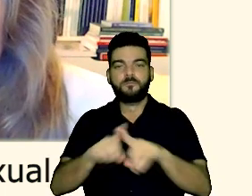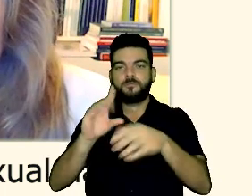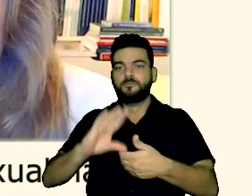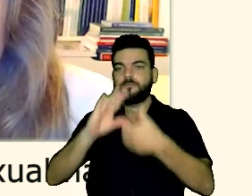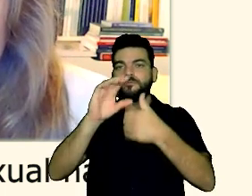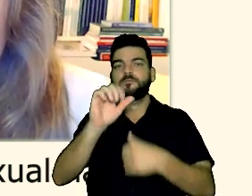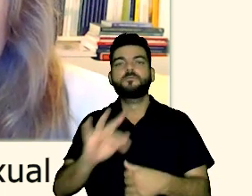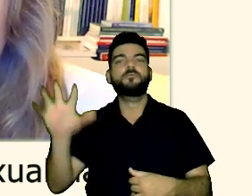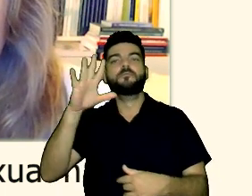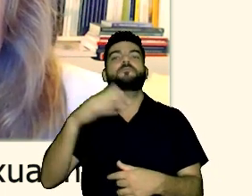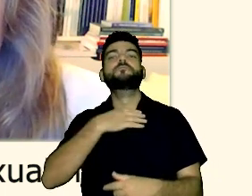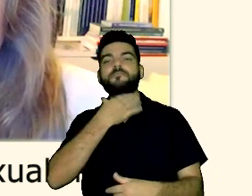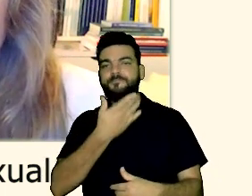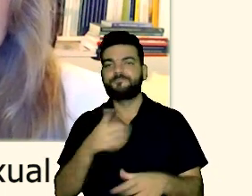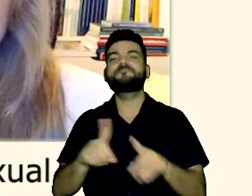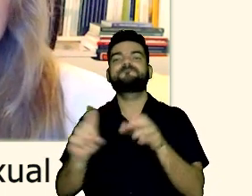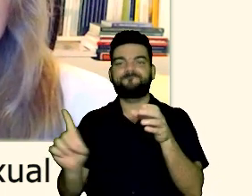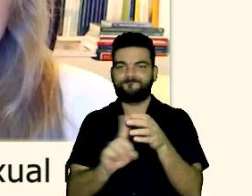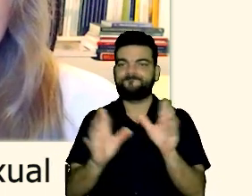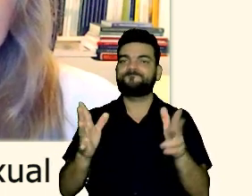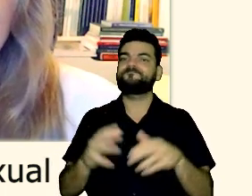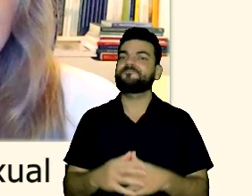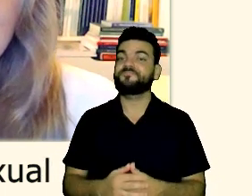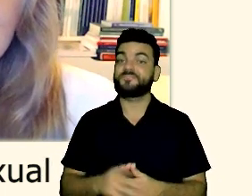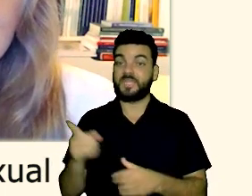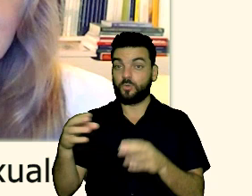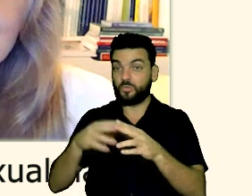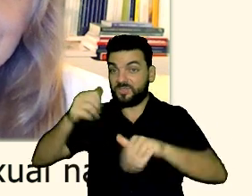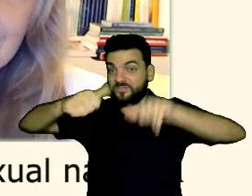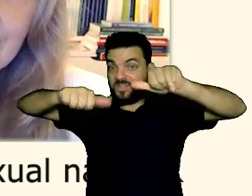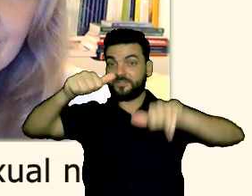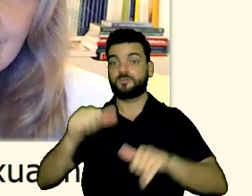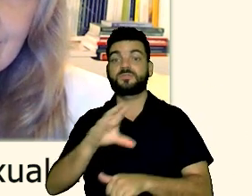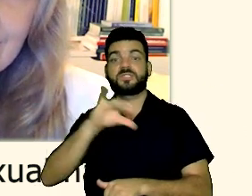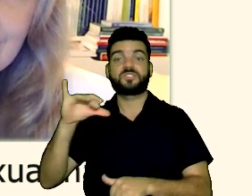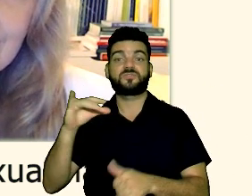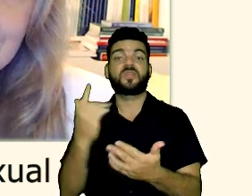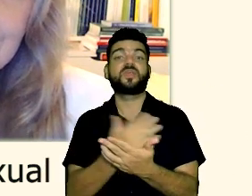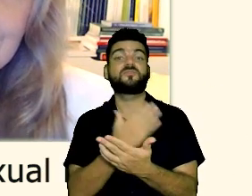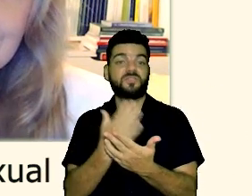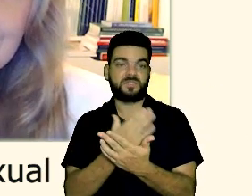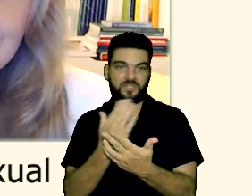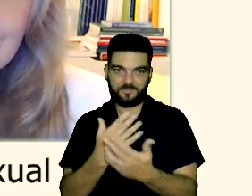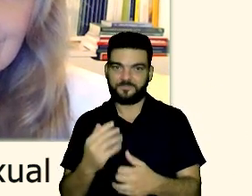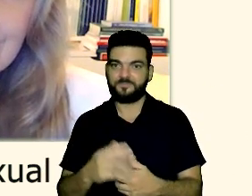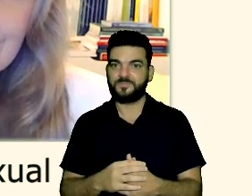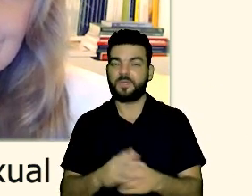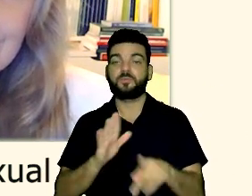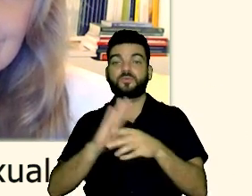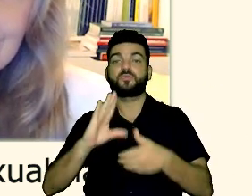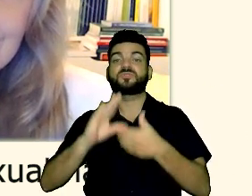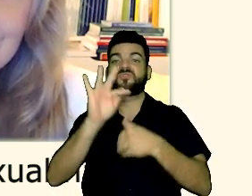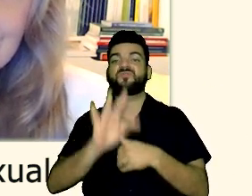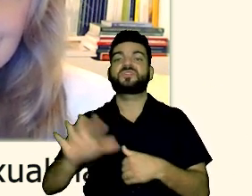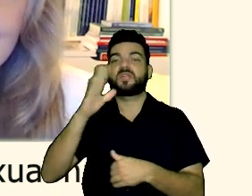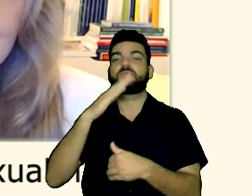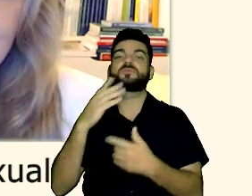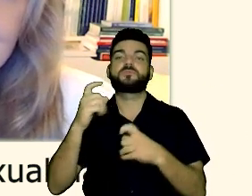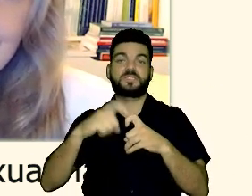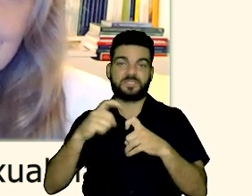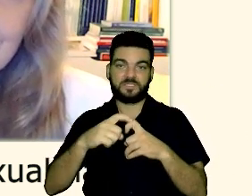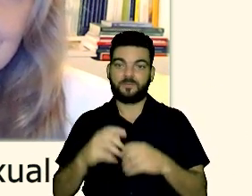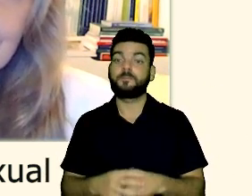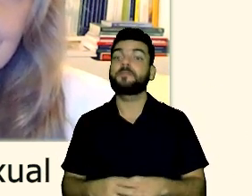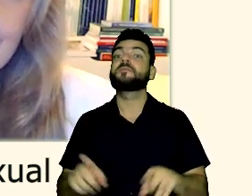Avaliação Científica da Revista Bioética do Conselho Federal de Medicina, professora convidada nos programas de pós-graduação em cuidados paliativos